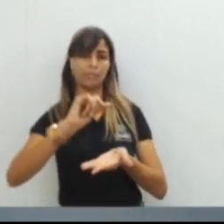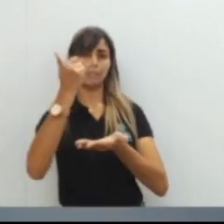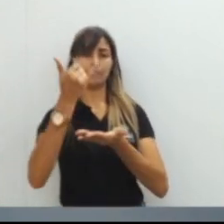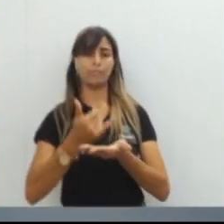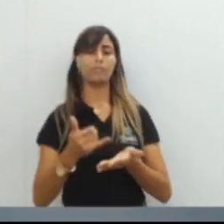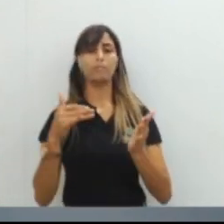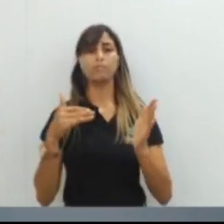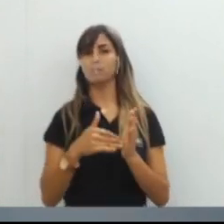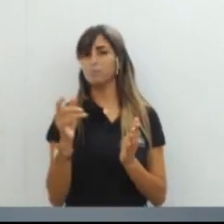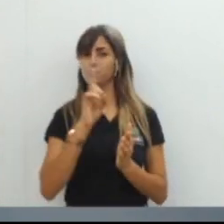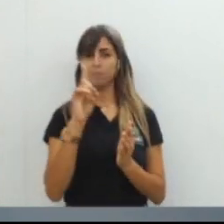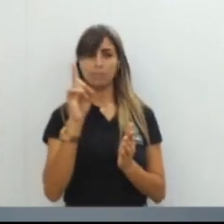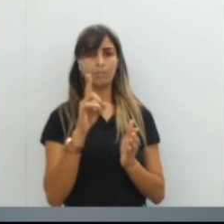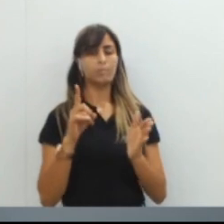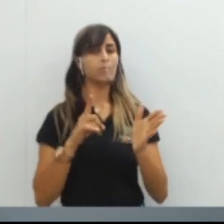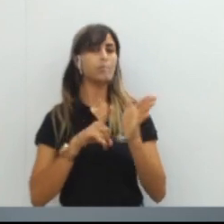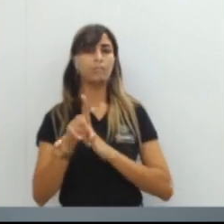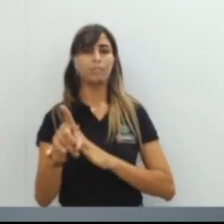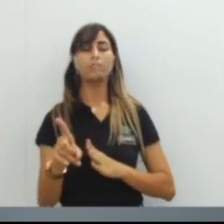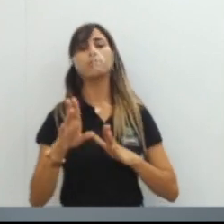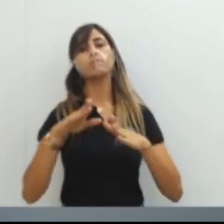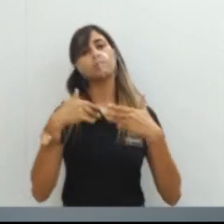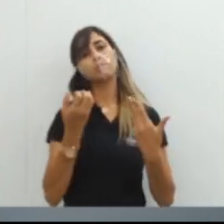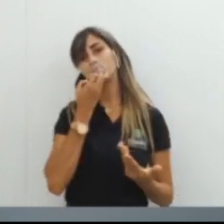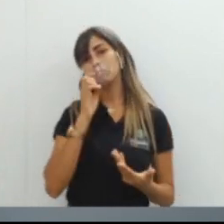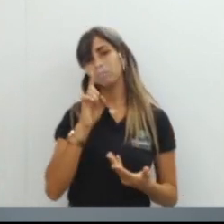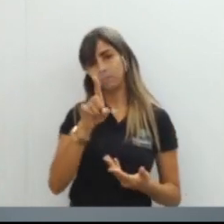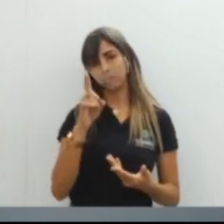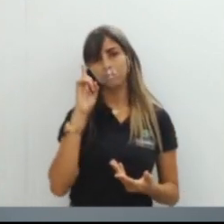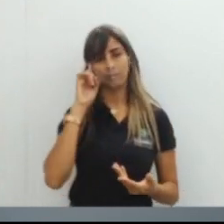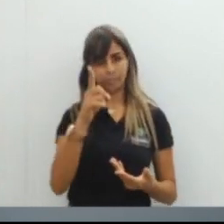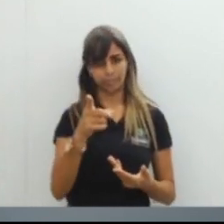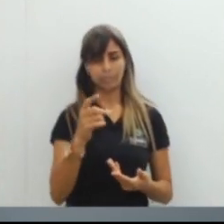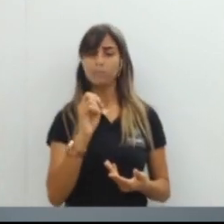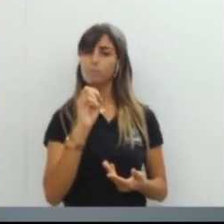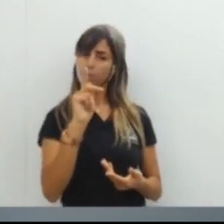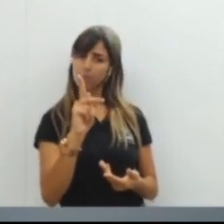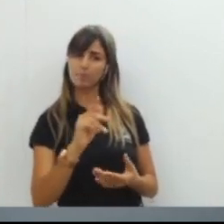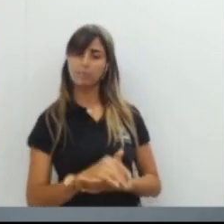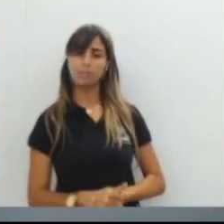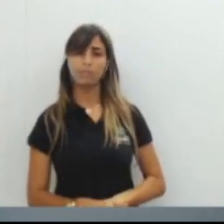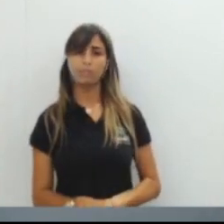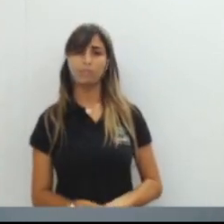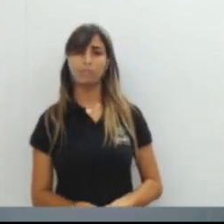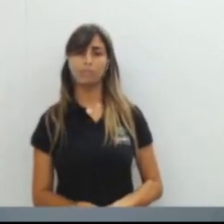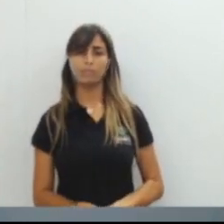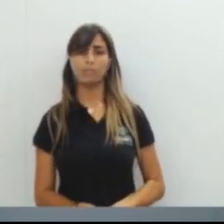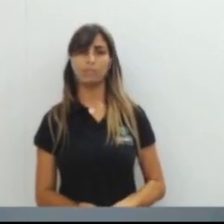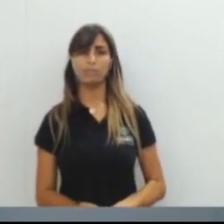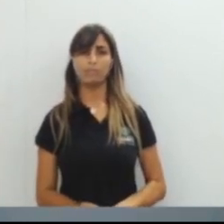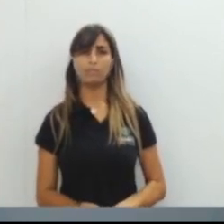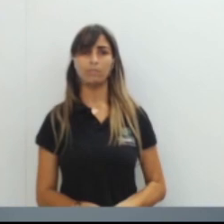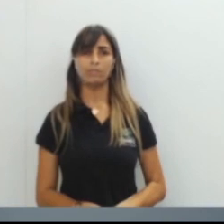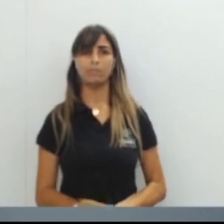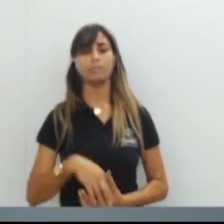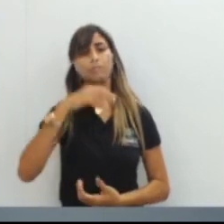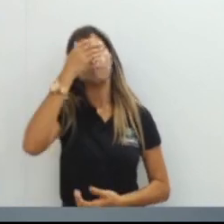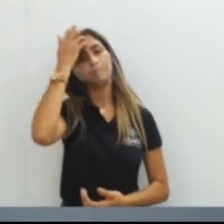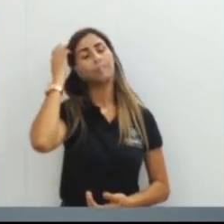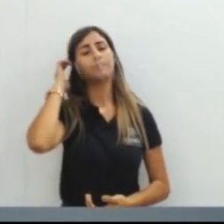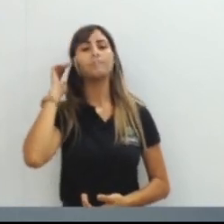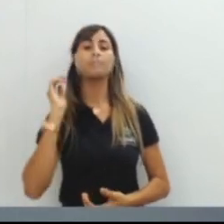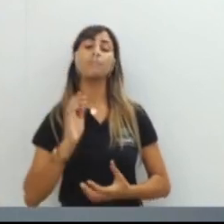Até agora nenhuma questão, mas se tiver alguma pergunta, vão mandando aí, tá certo, gente? Vamos lá. E